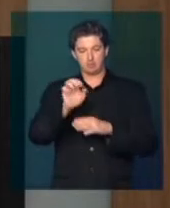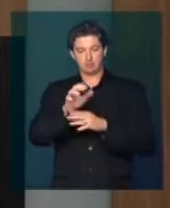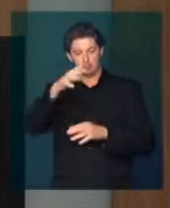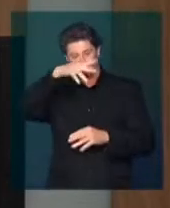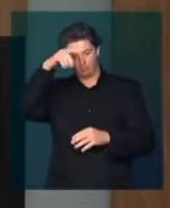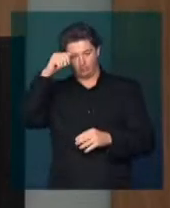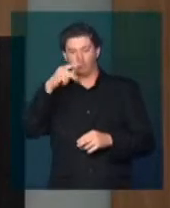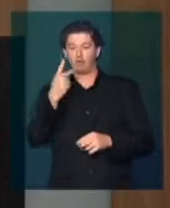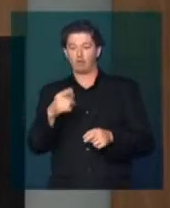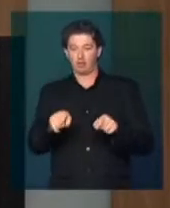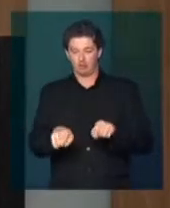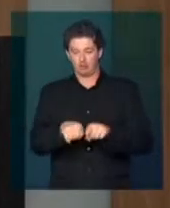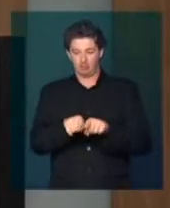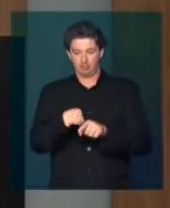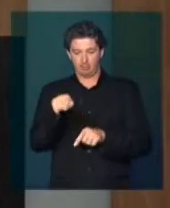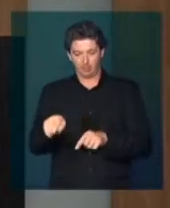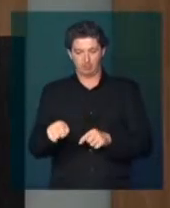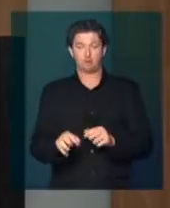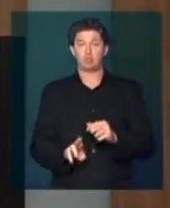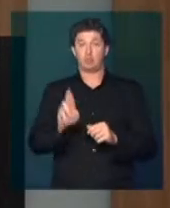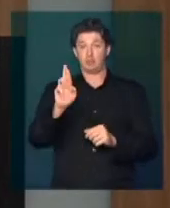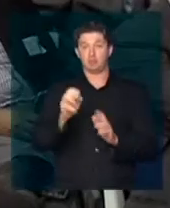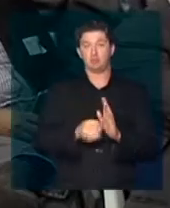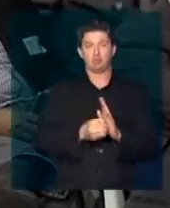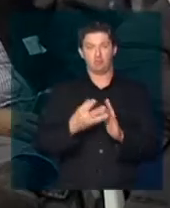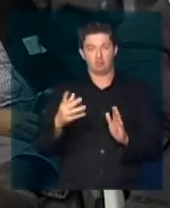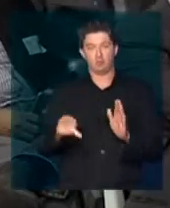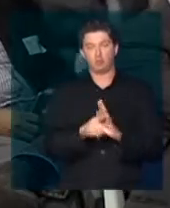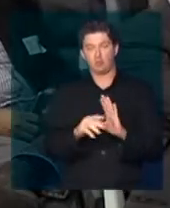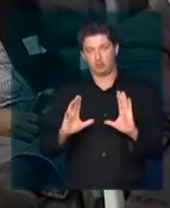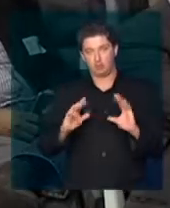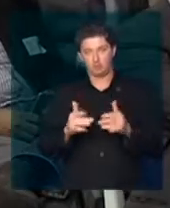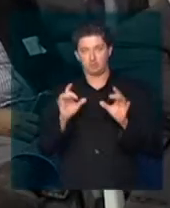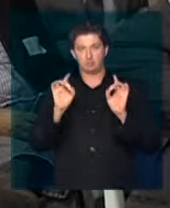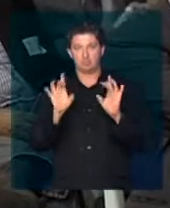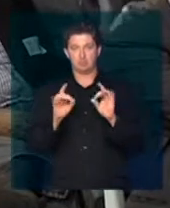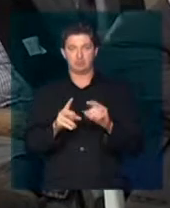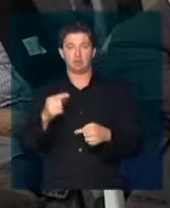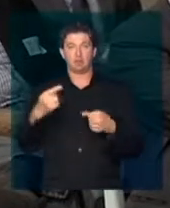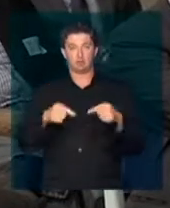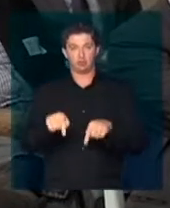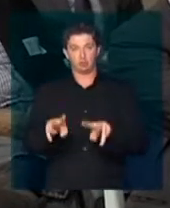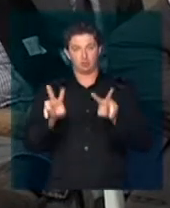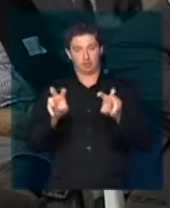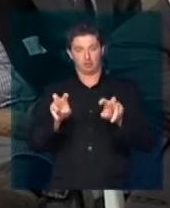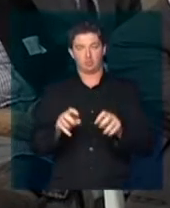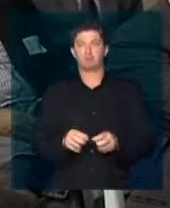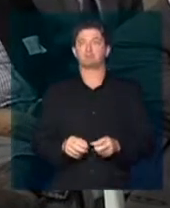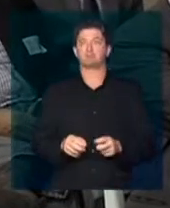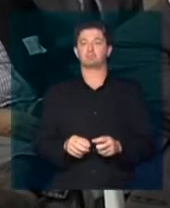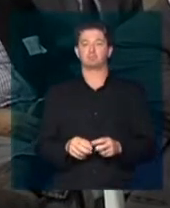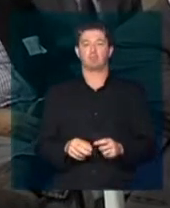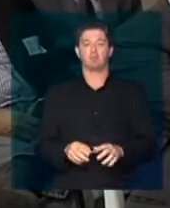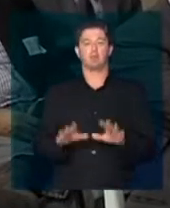Mato Grosso, vai falar sobre isso como um dos representantes da comissão especial que está tratando do tema. O que que nós estamos